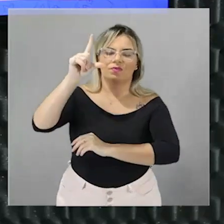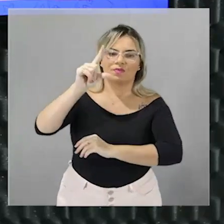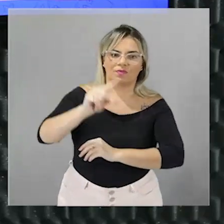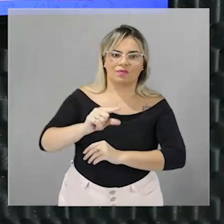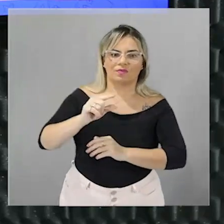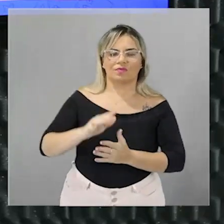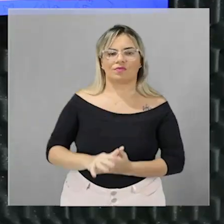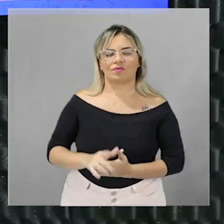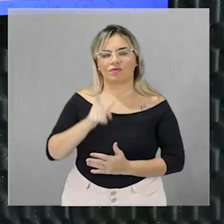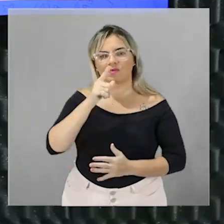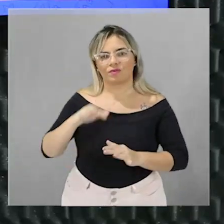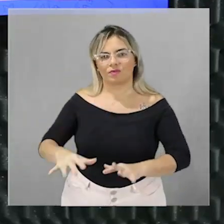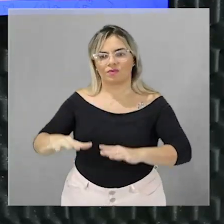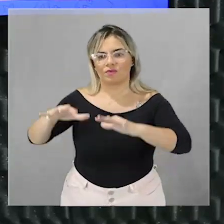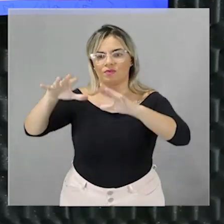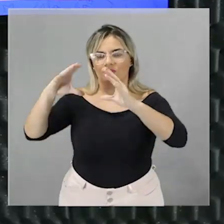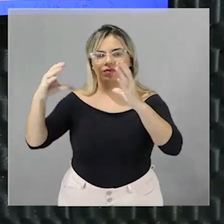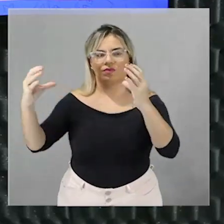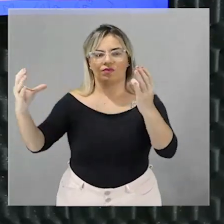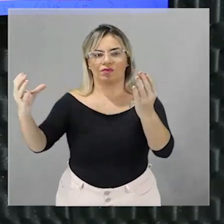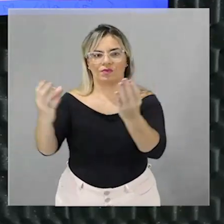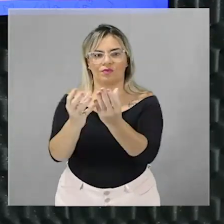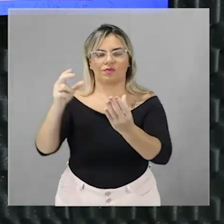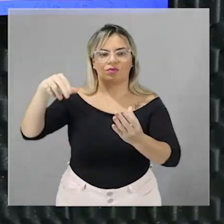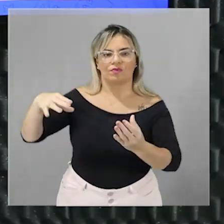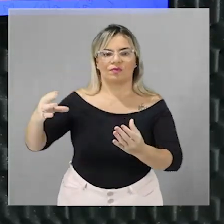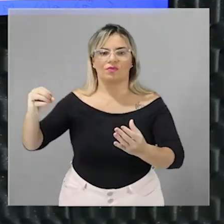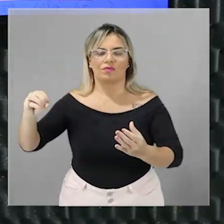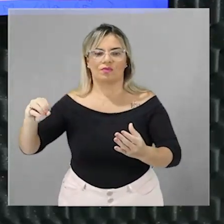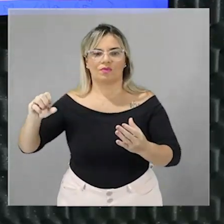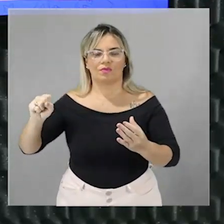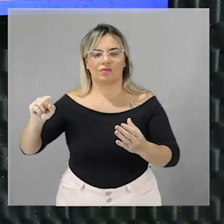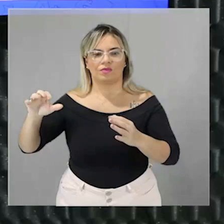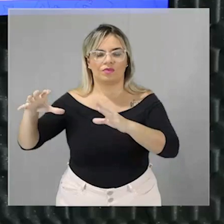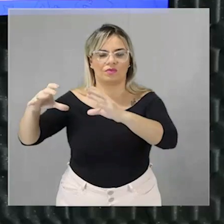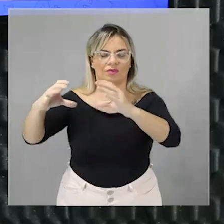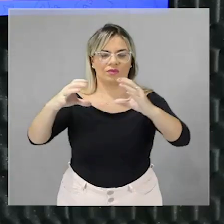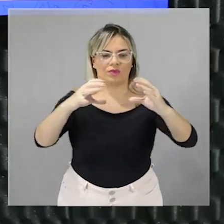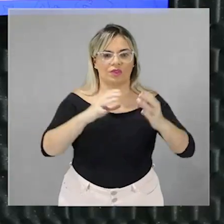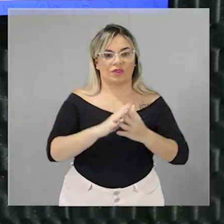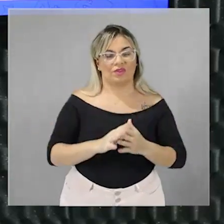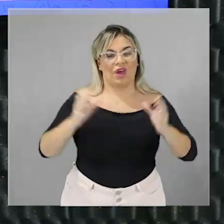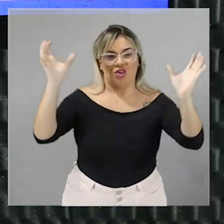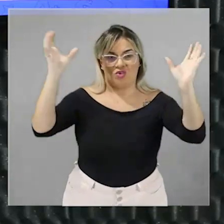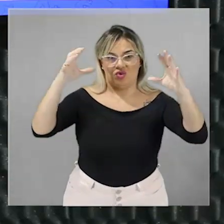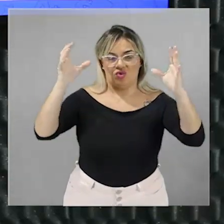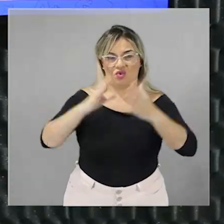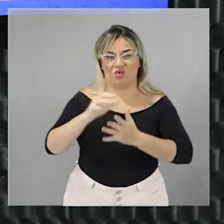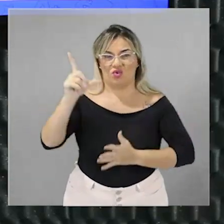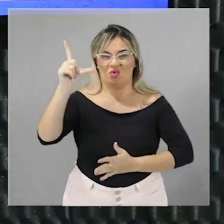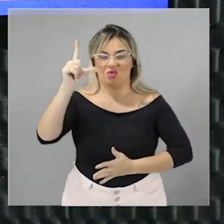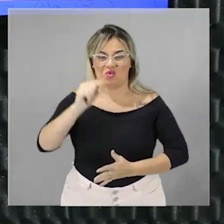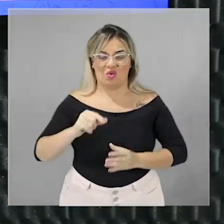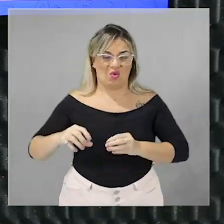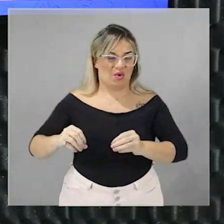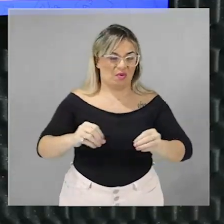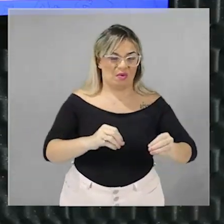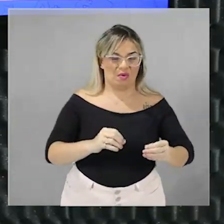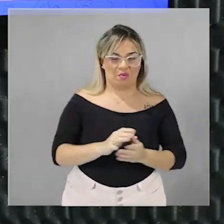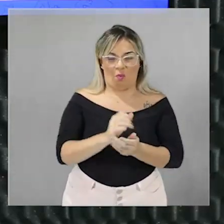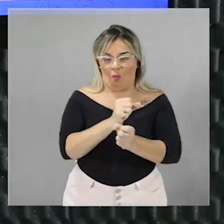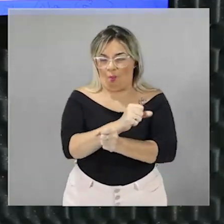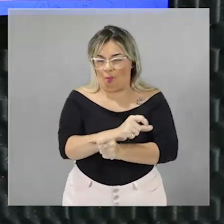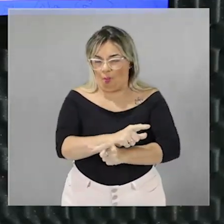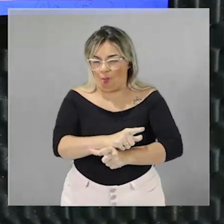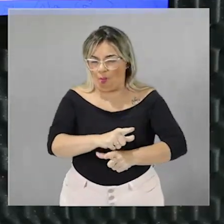emissão de água que vão formar essas nuvens úmidas, esses rios voadores. Ou seja, vai chover menos, o ambiente se torna mais seco. Beleza?